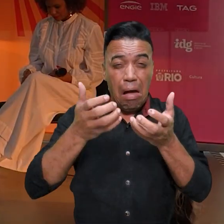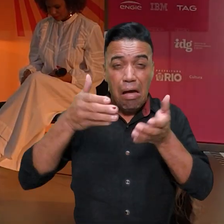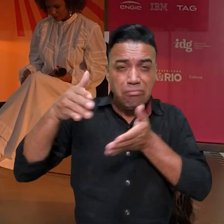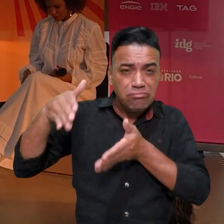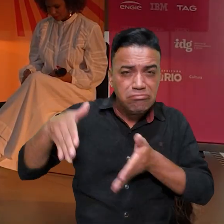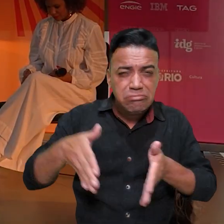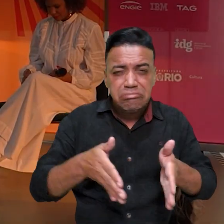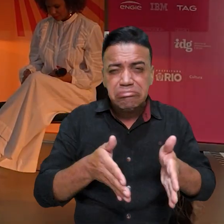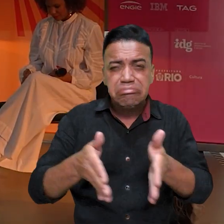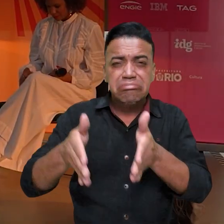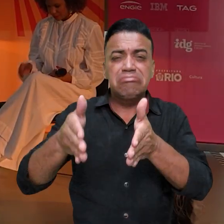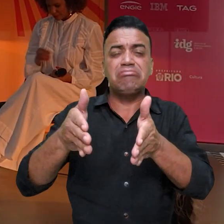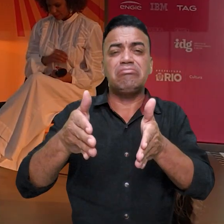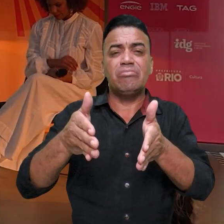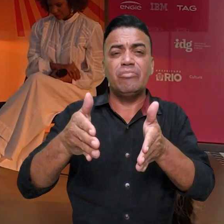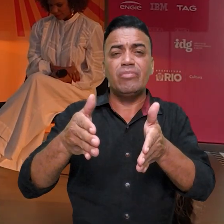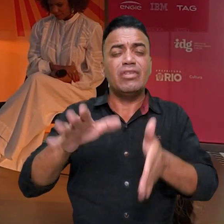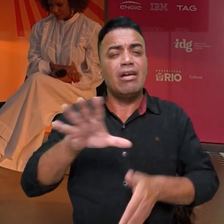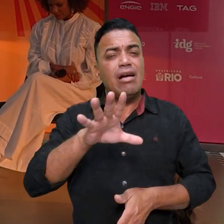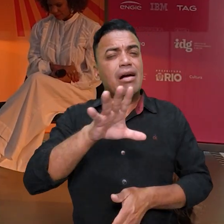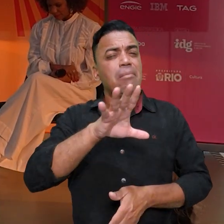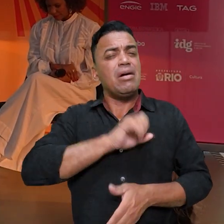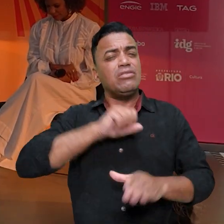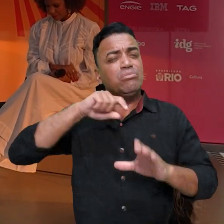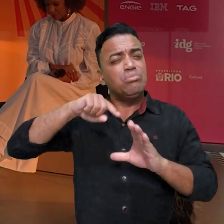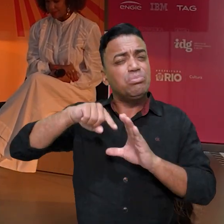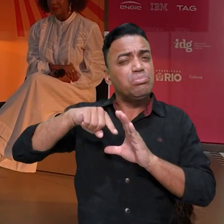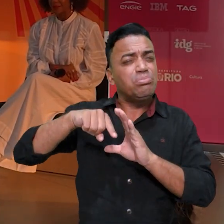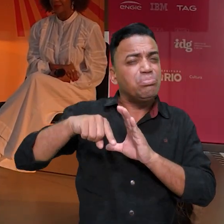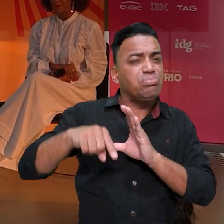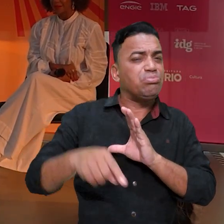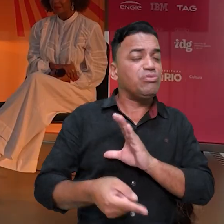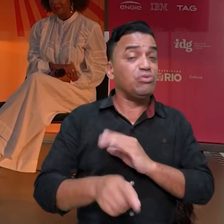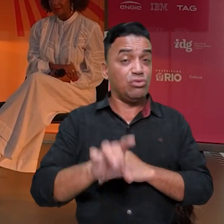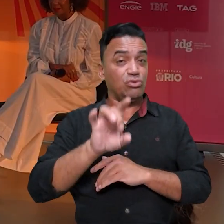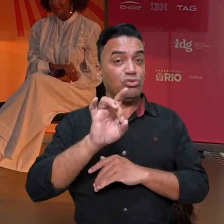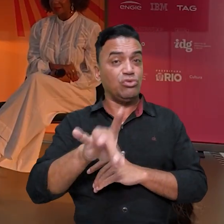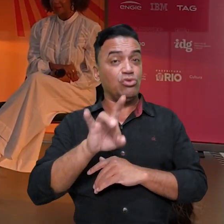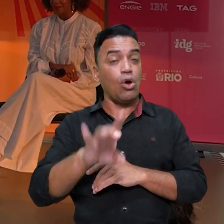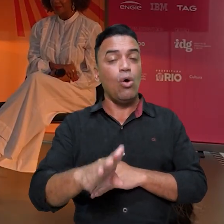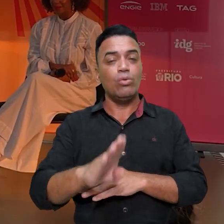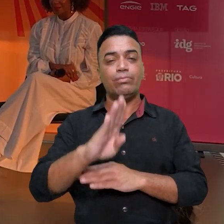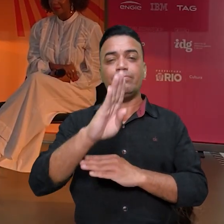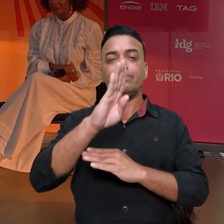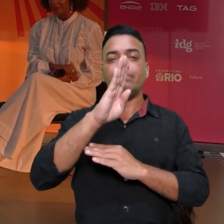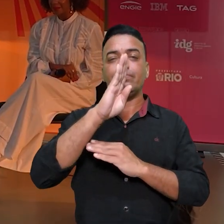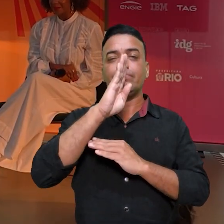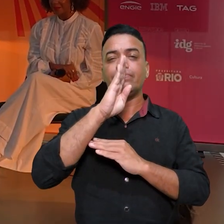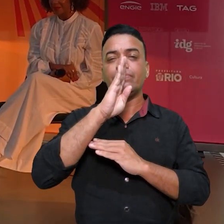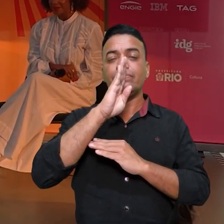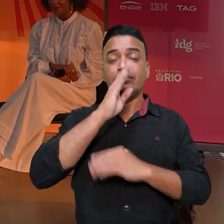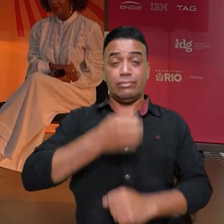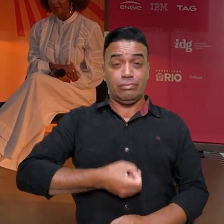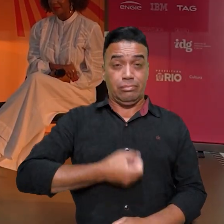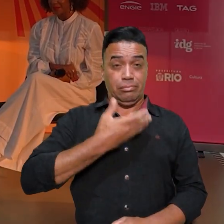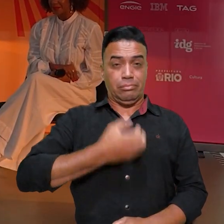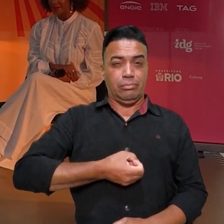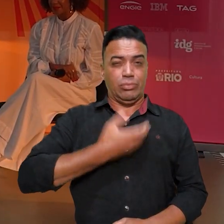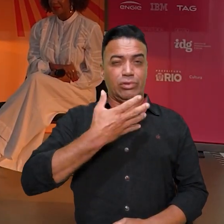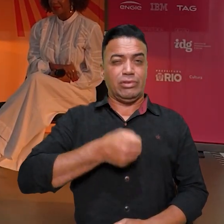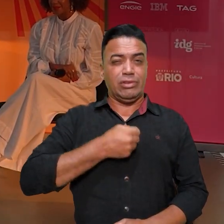estradas. Há mundos submersos que só o silêncio da